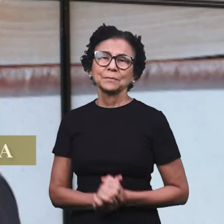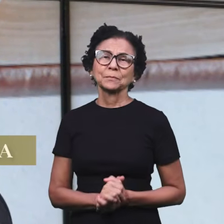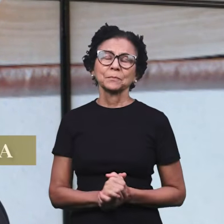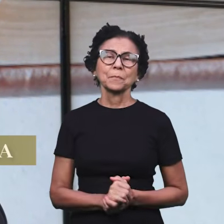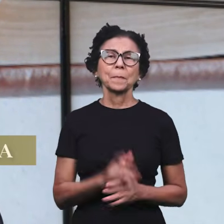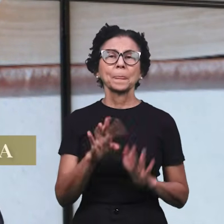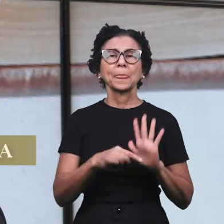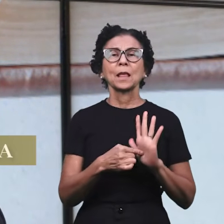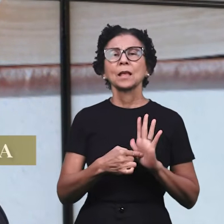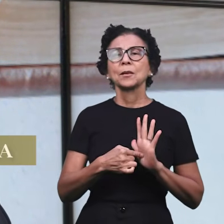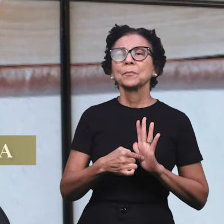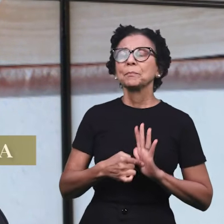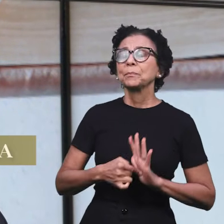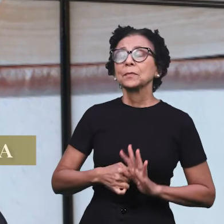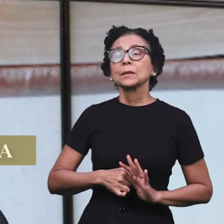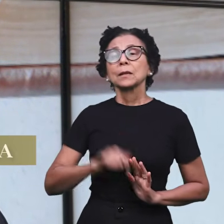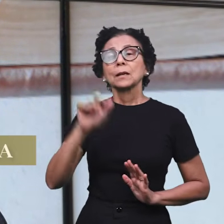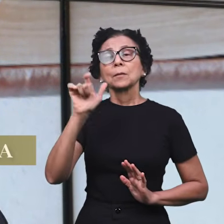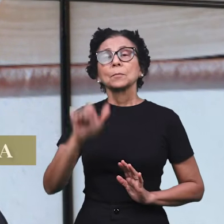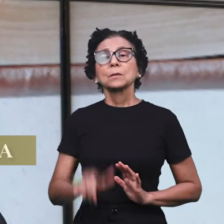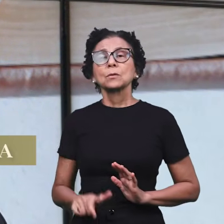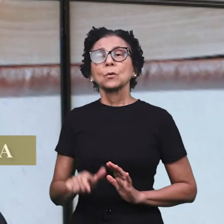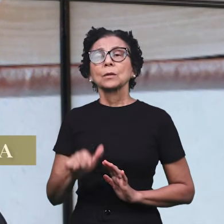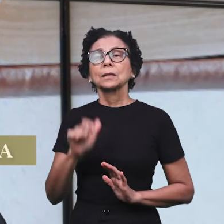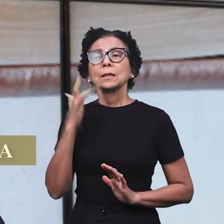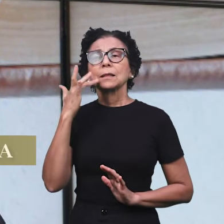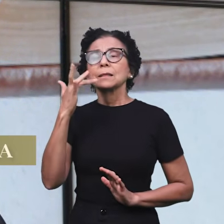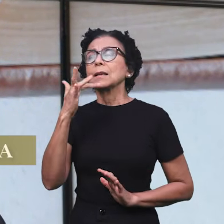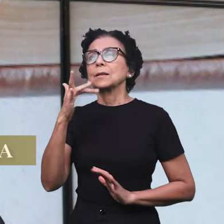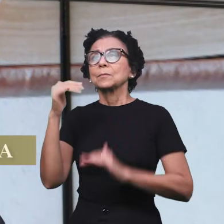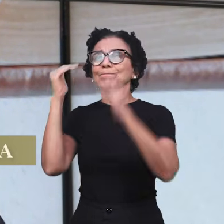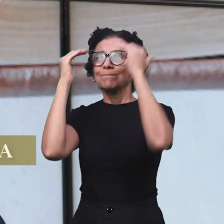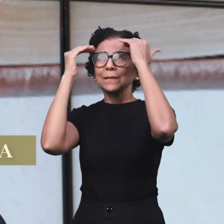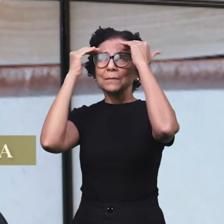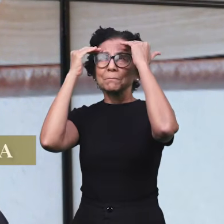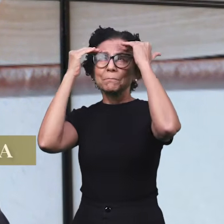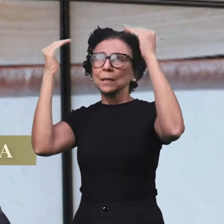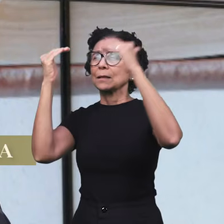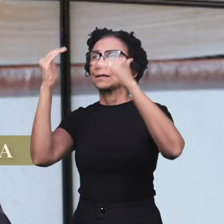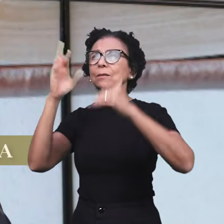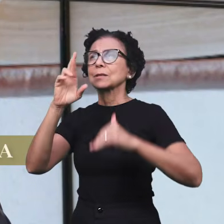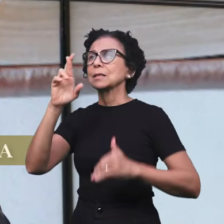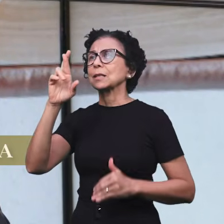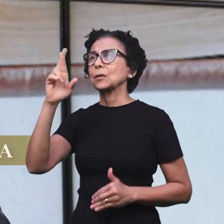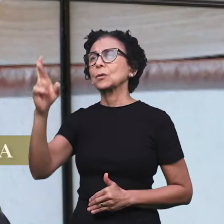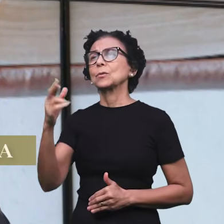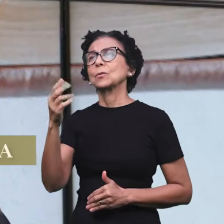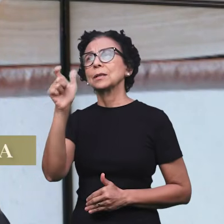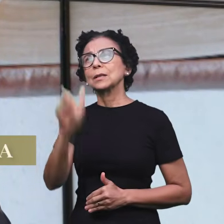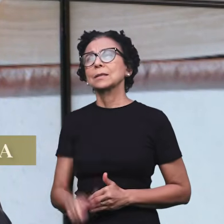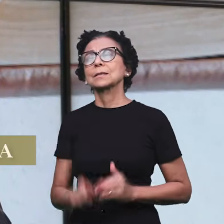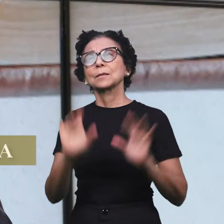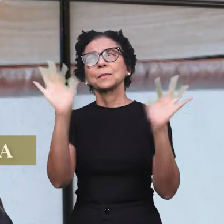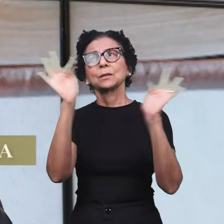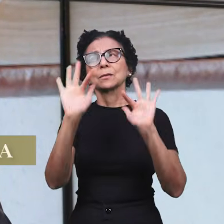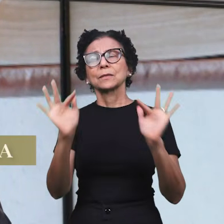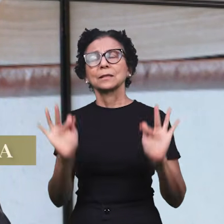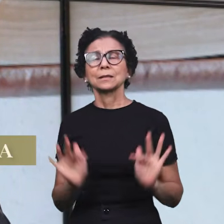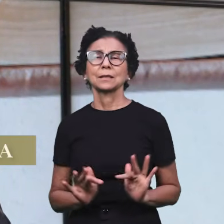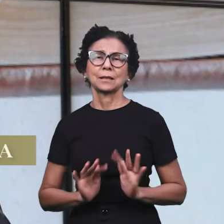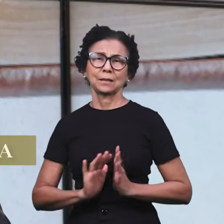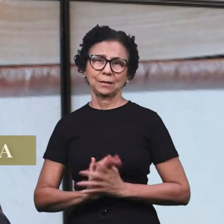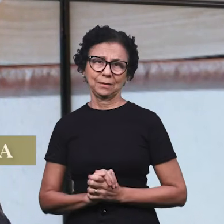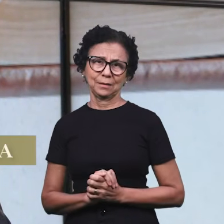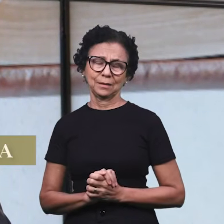seus caminhos. Andar no caminho, o caminho não é um campo aberto, o caminho é